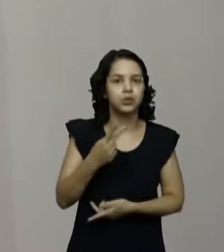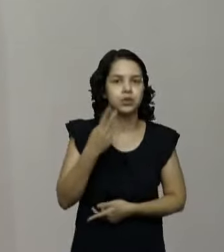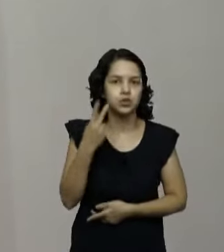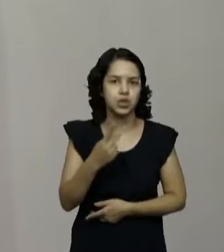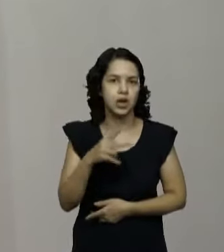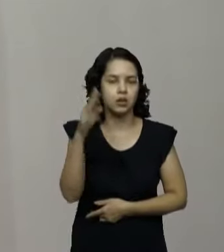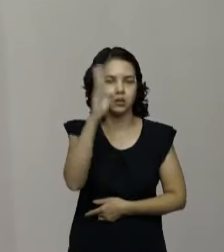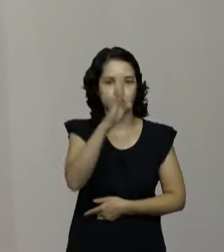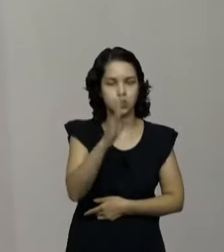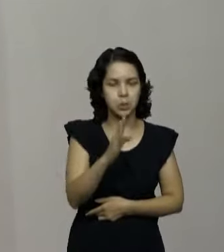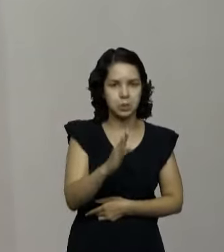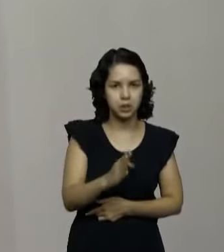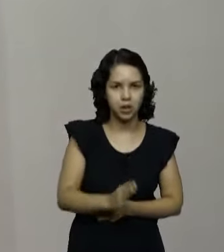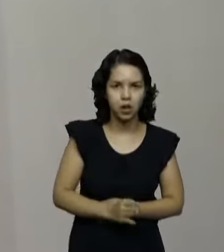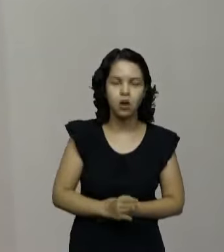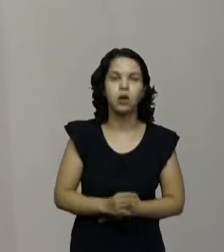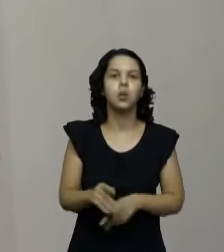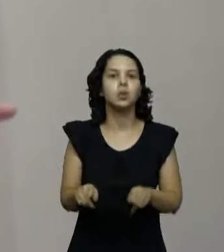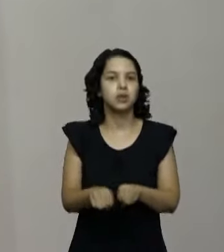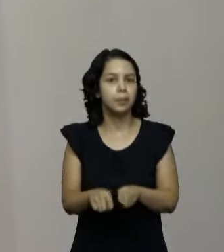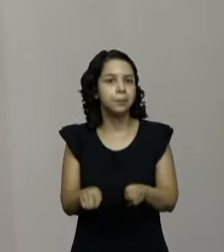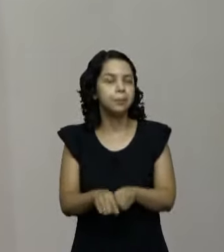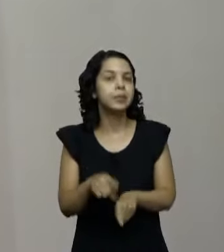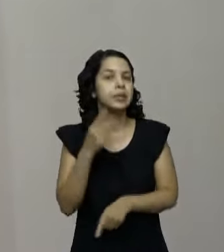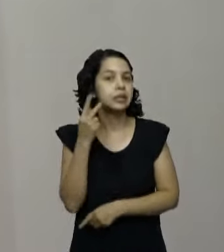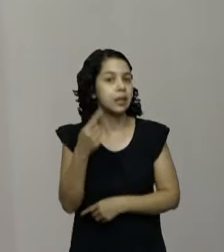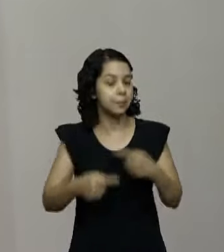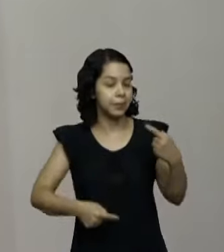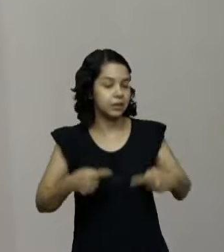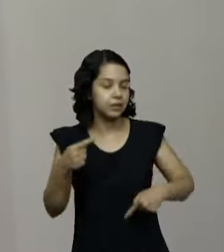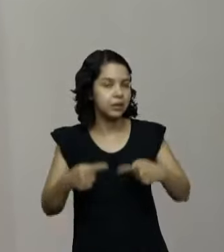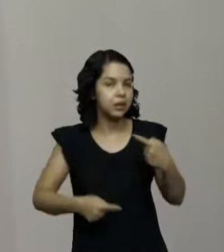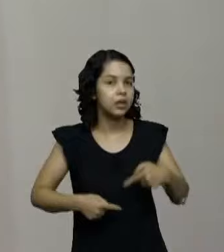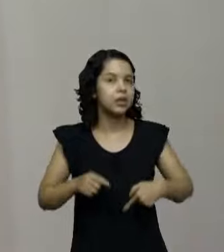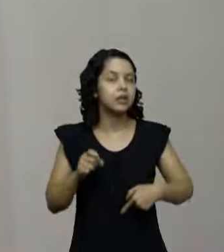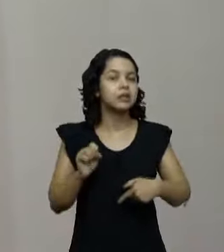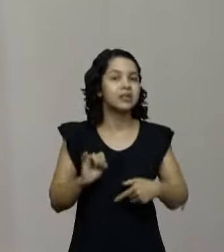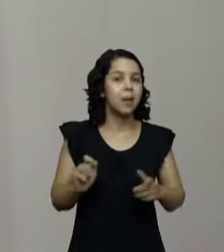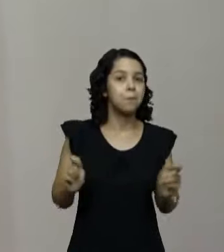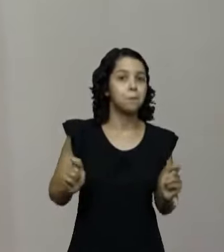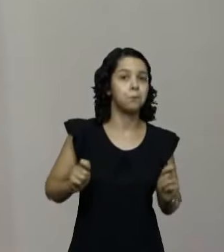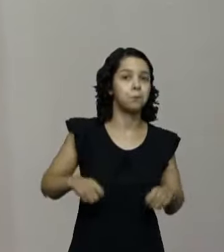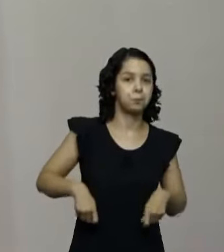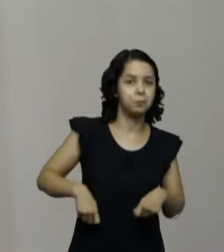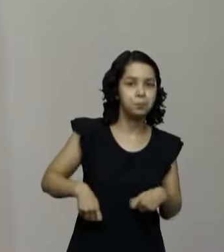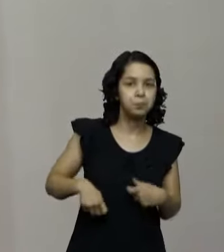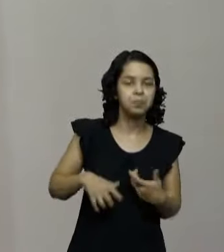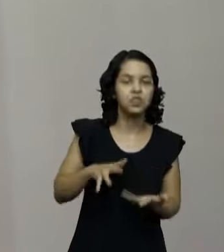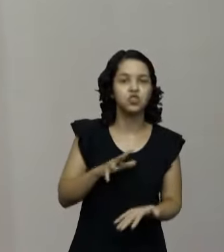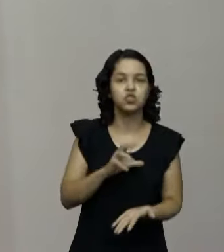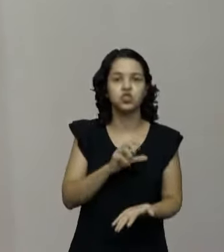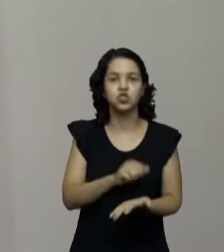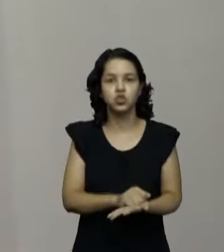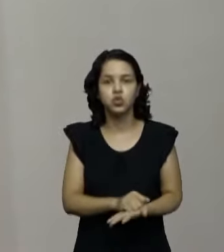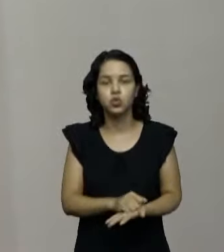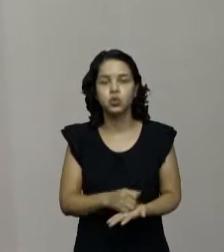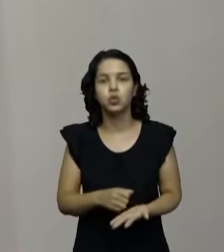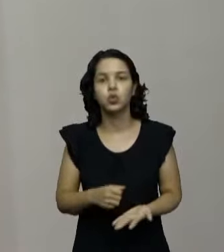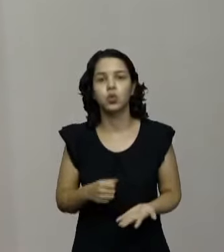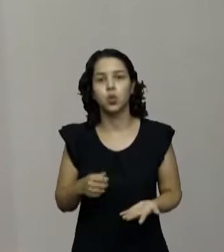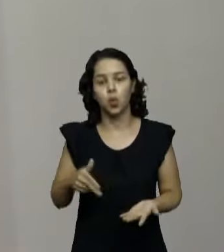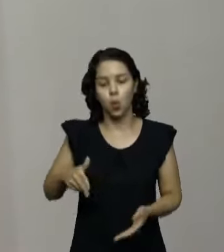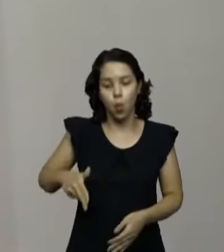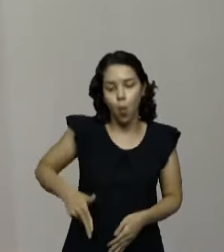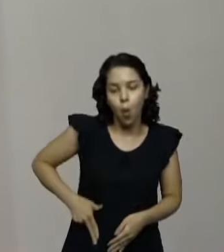debater a questão da possibilidade do registro e do porte de armas,